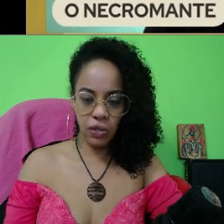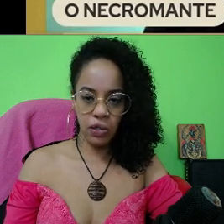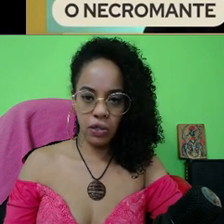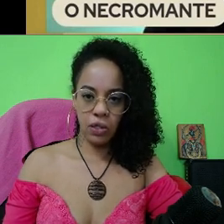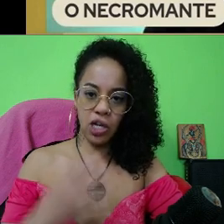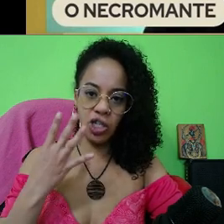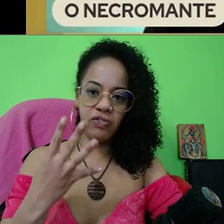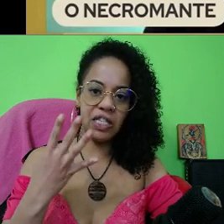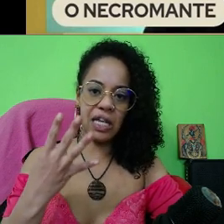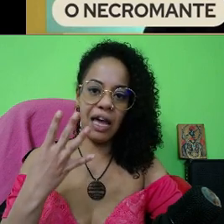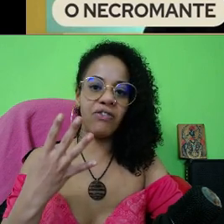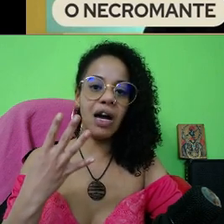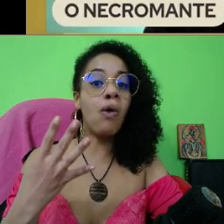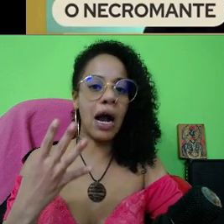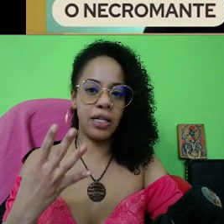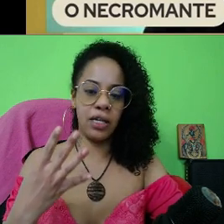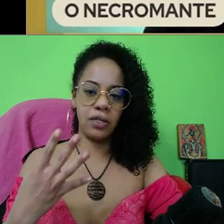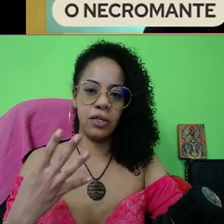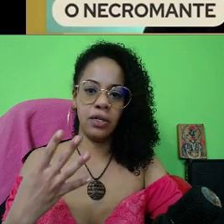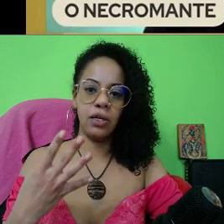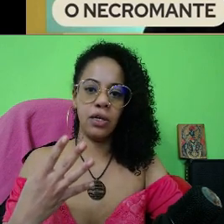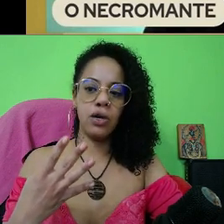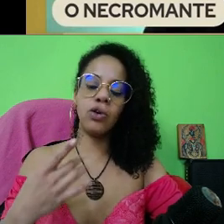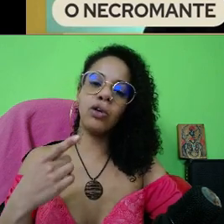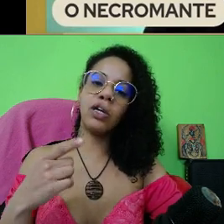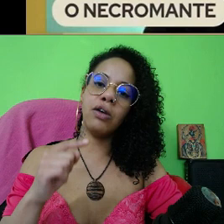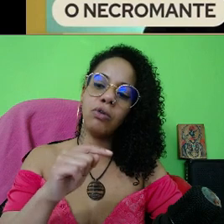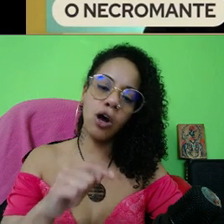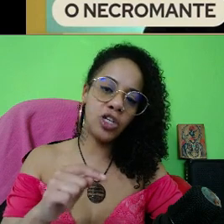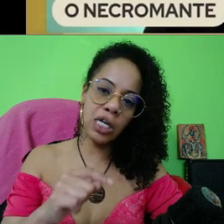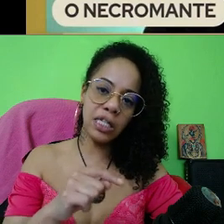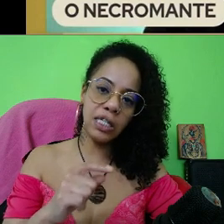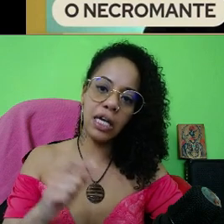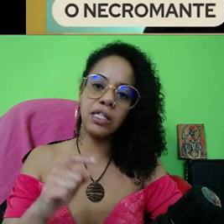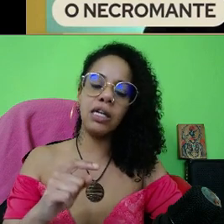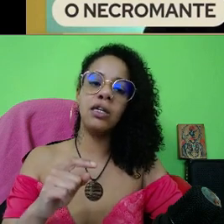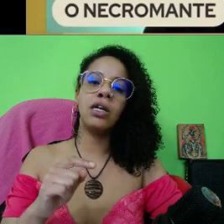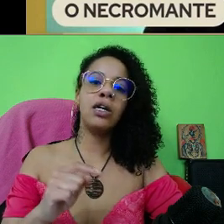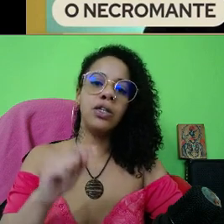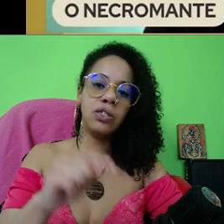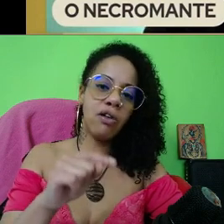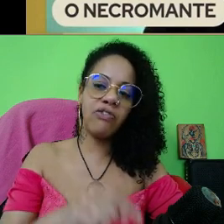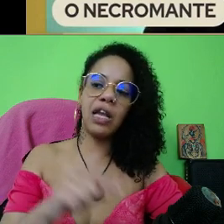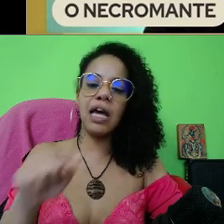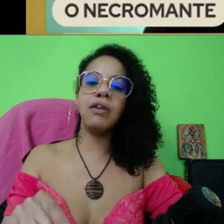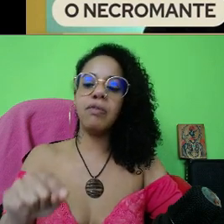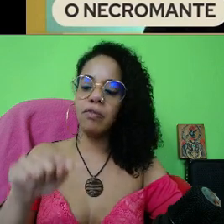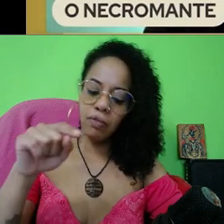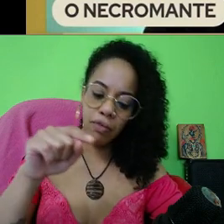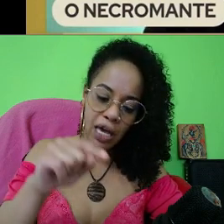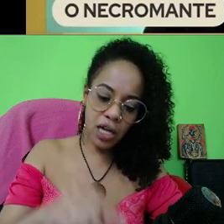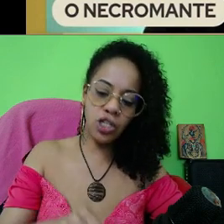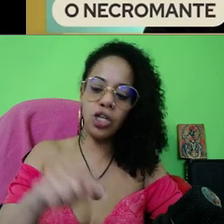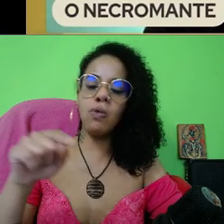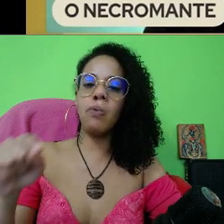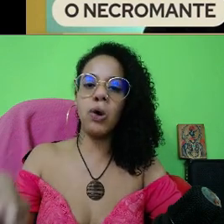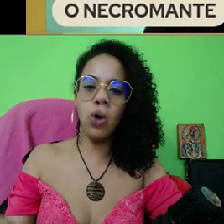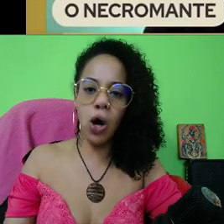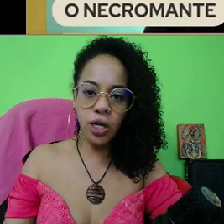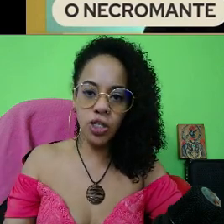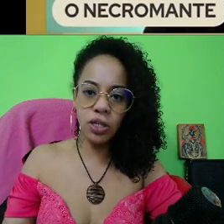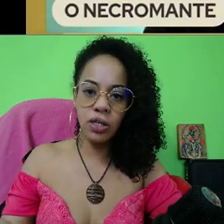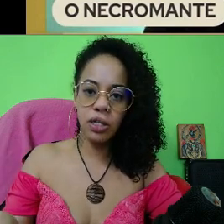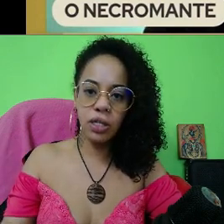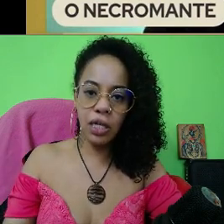fez a gente fez a Live na quarta eu coloquei um corte na cesta e o senhor foi lá e reagiu